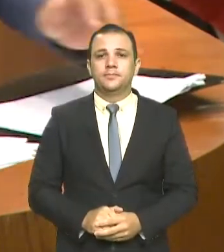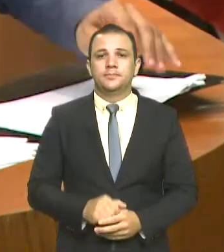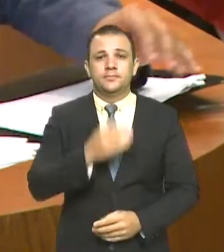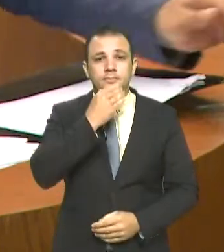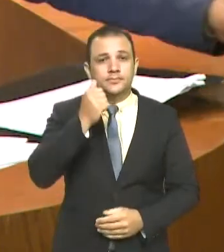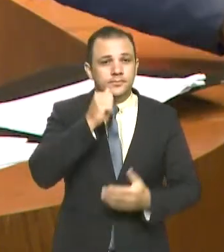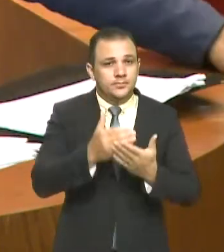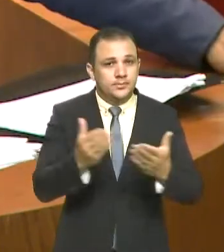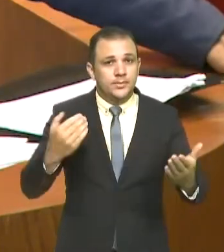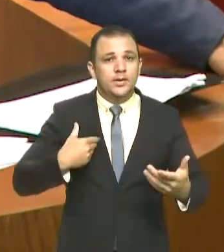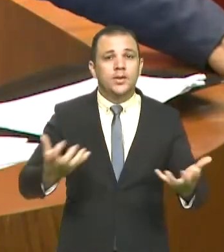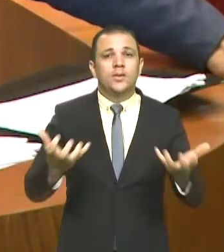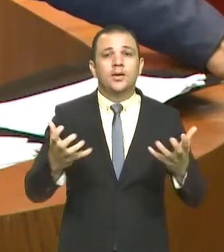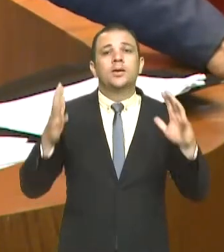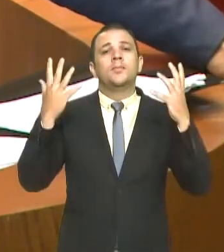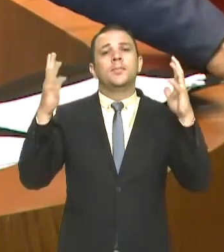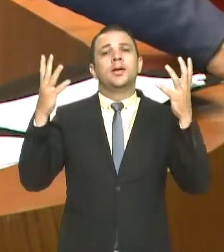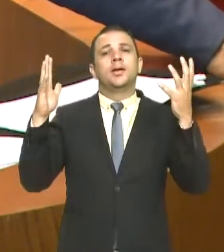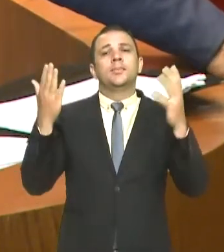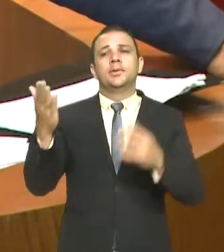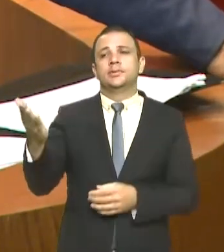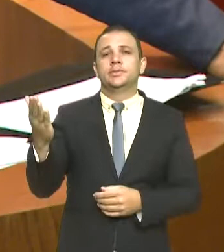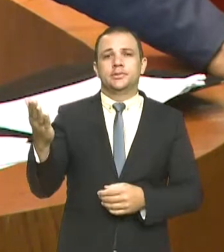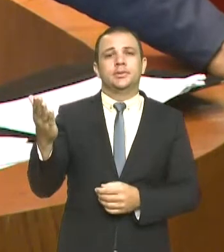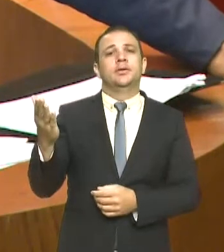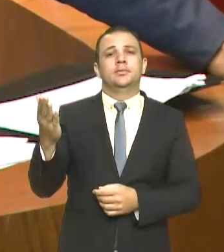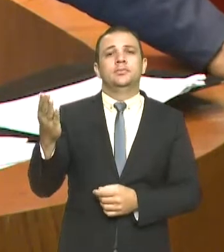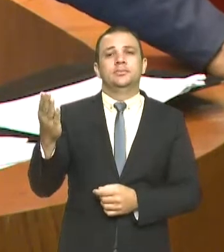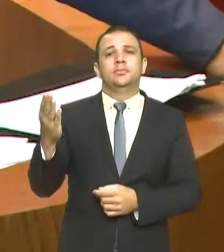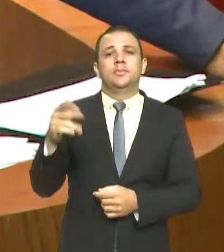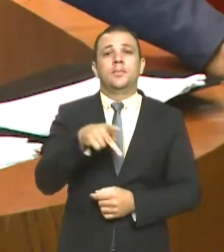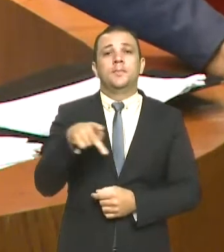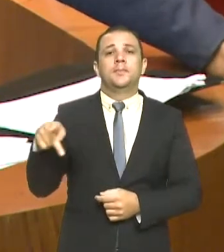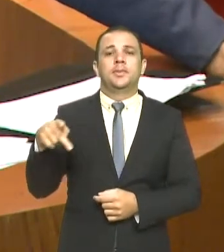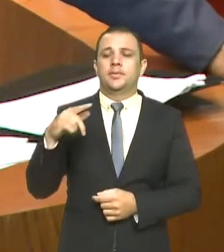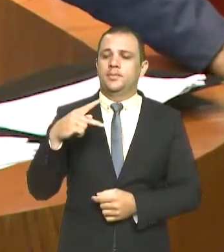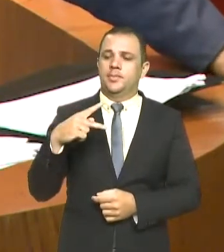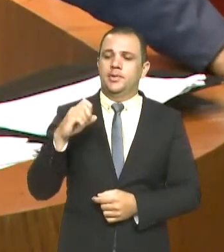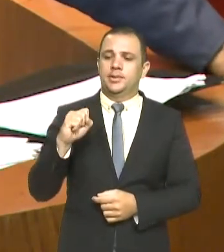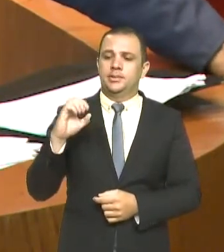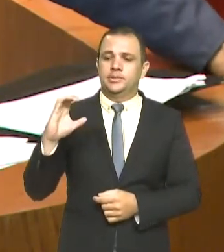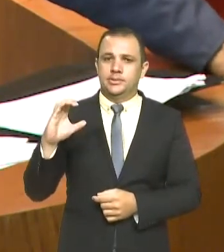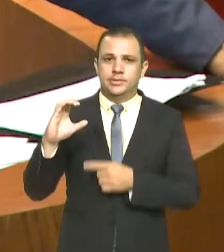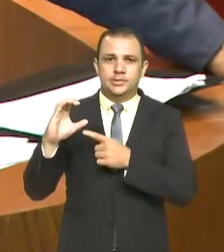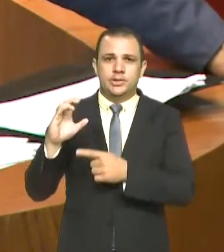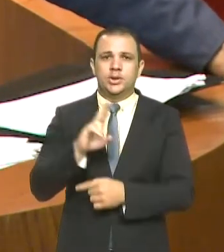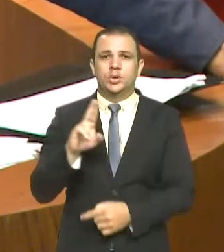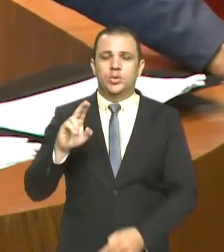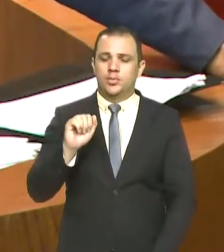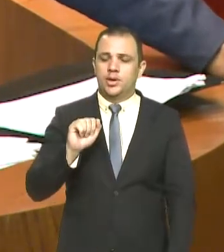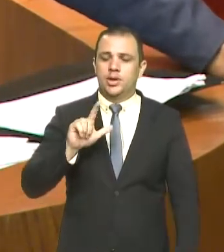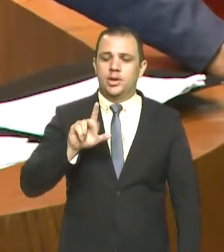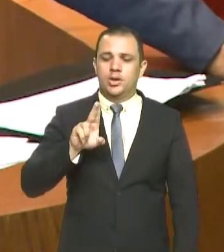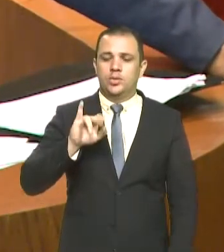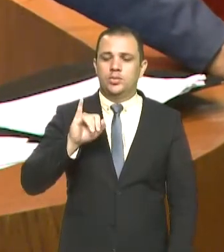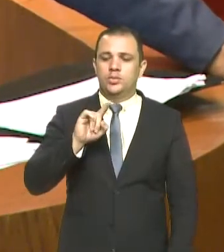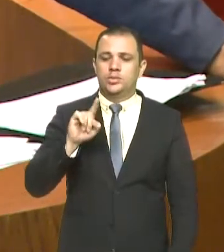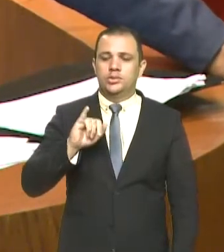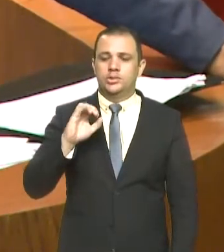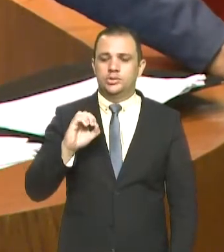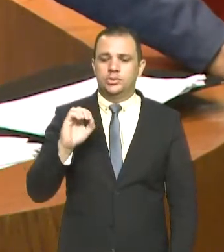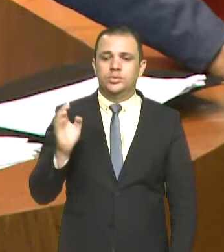aqui a eleição do meu presidente do partido PSC, Aloysio Mendes. Quero